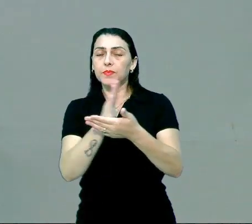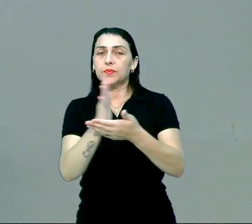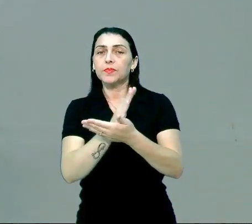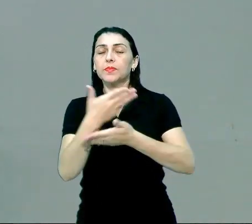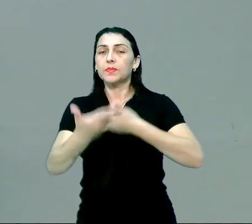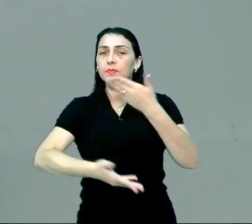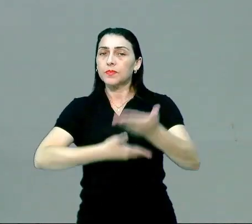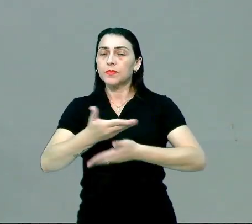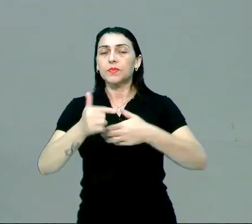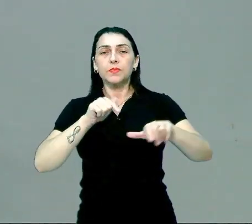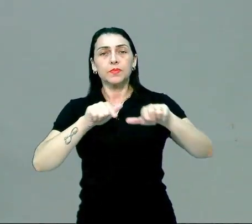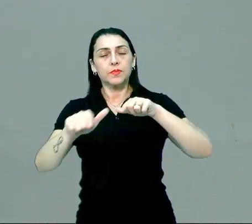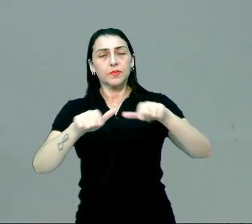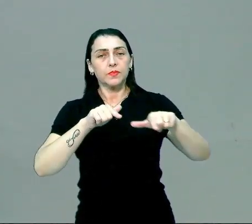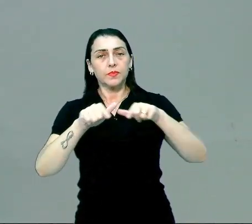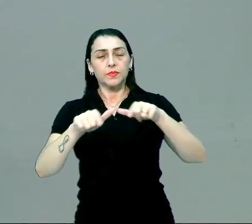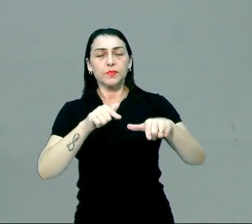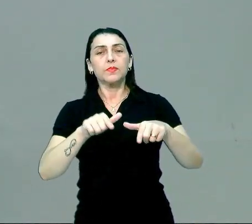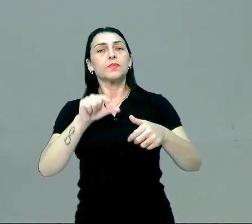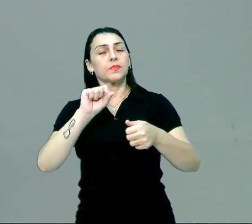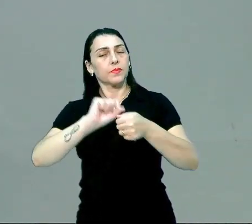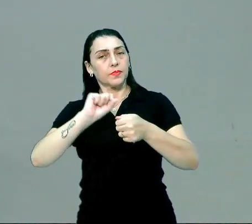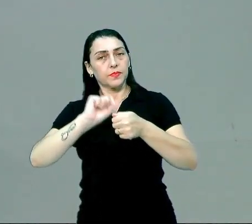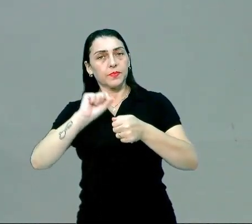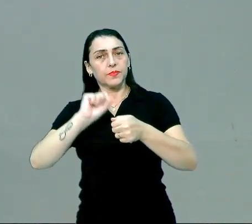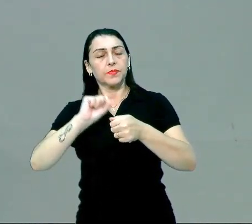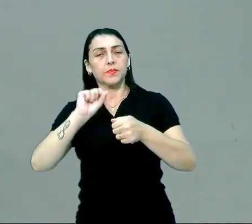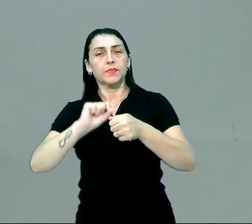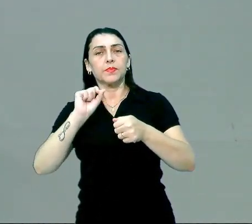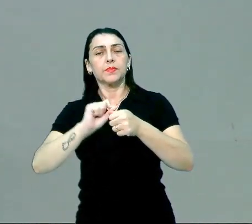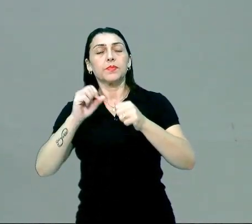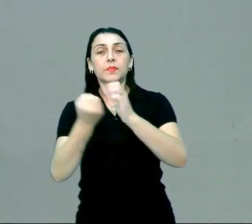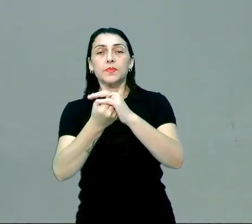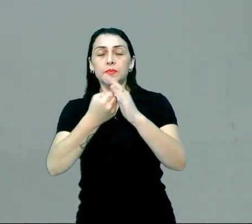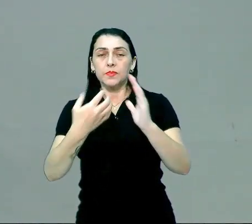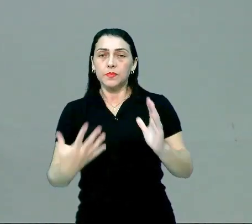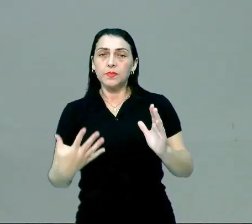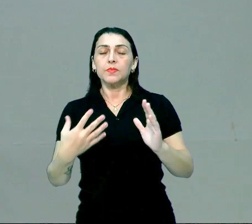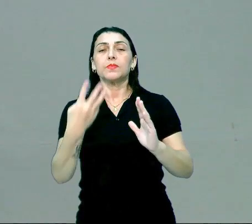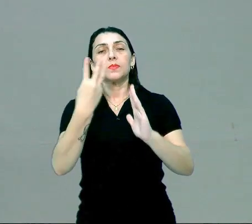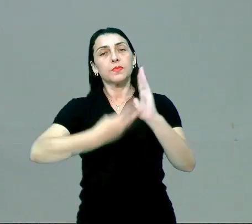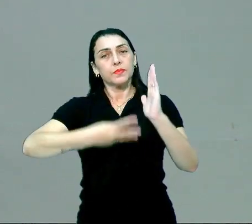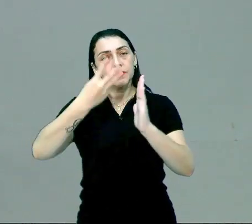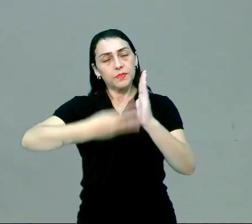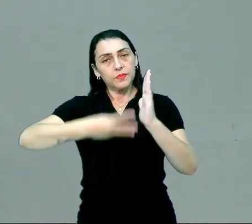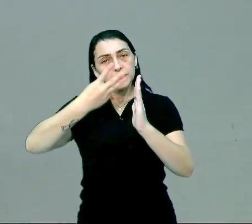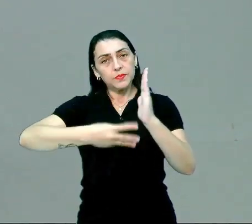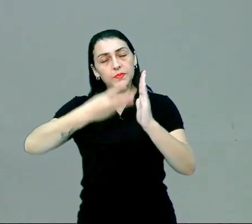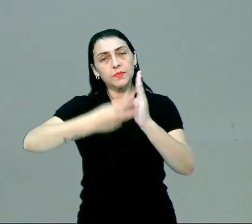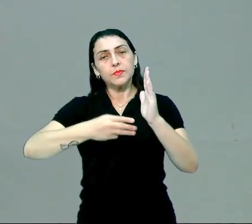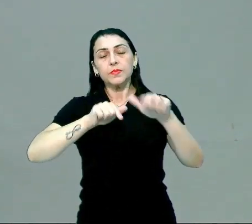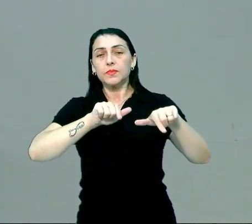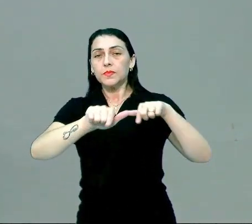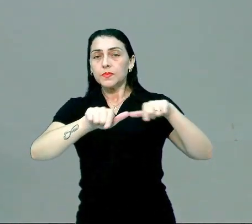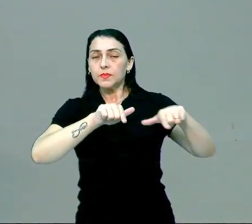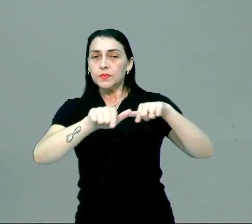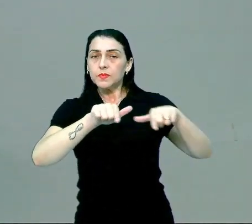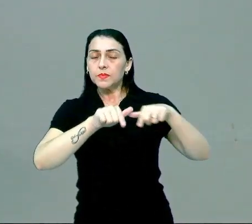essas relações de trabalho que são marcadas, que são caracterizadas pela terceirização dos